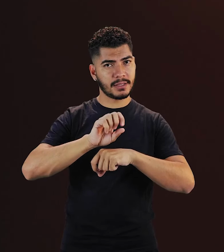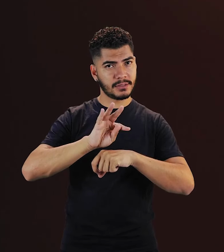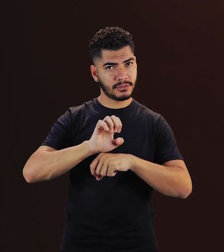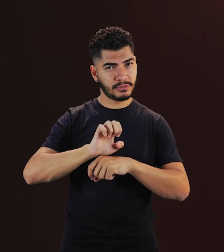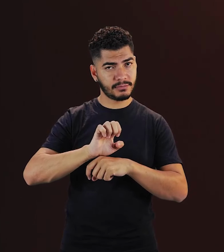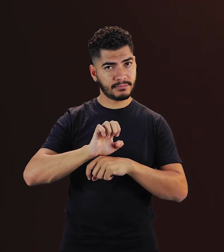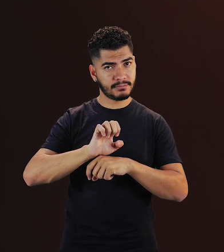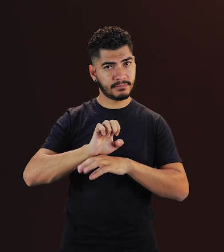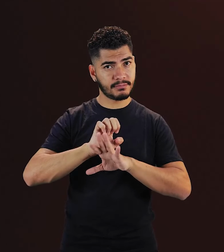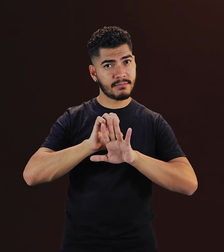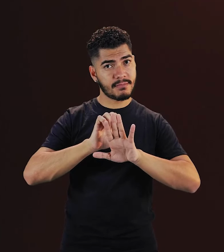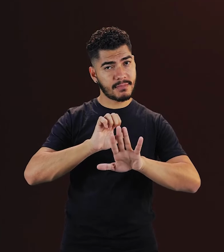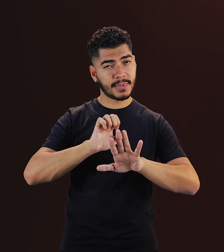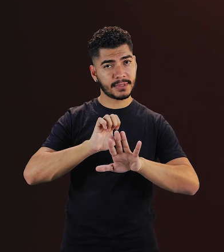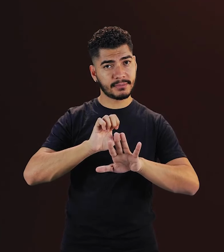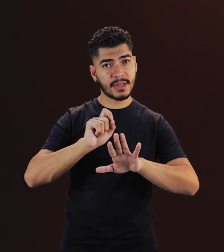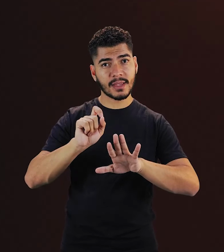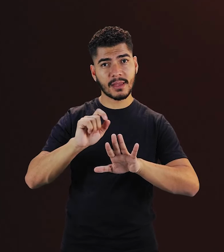Menos os mortos.